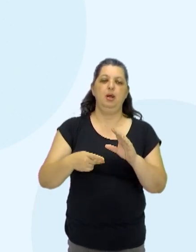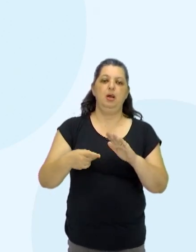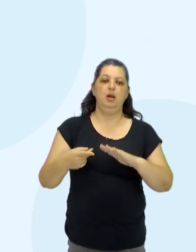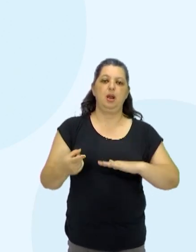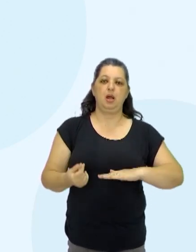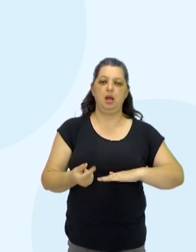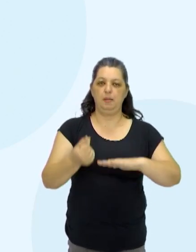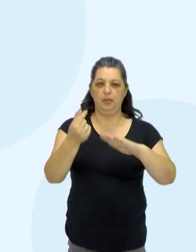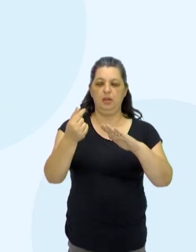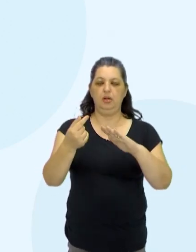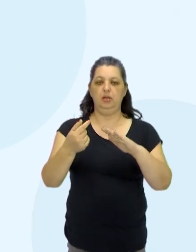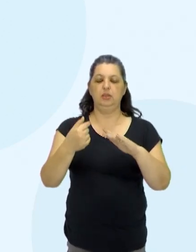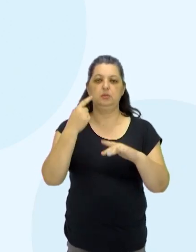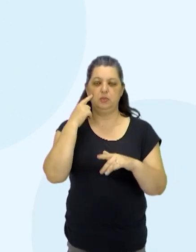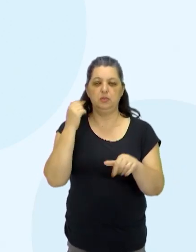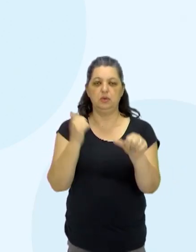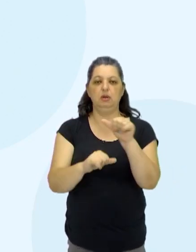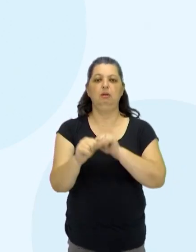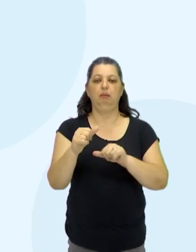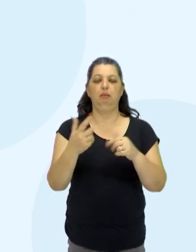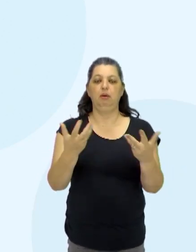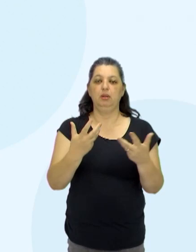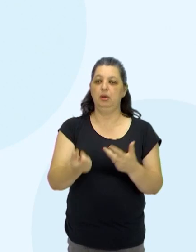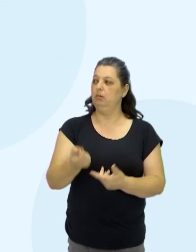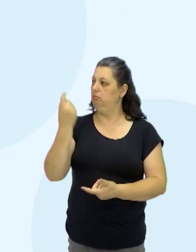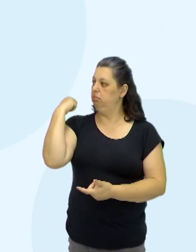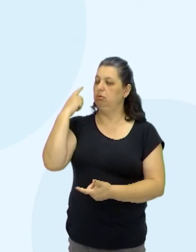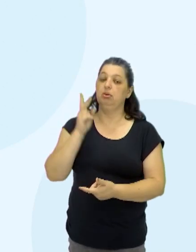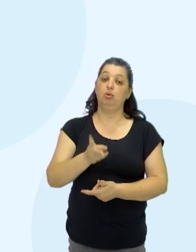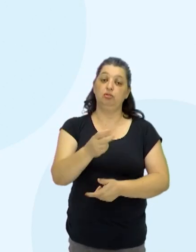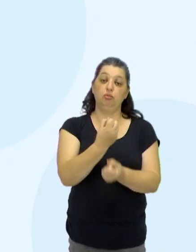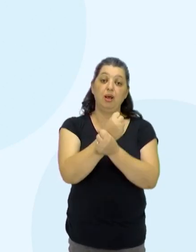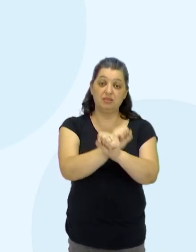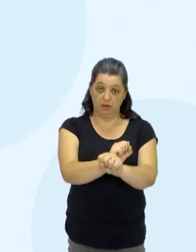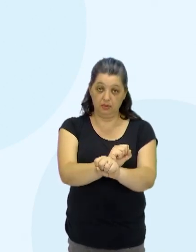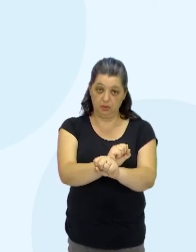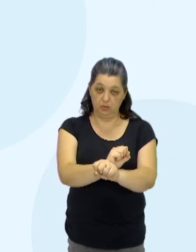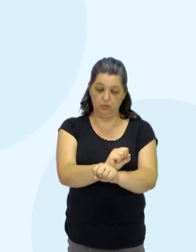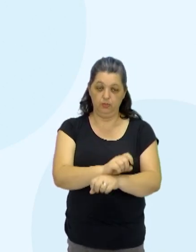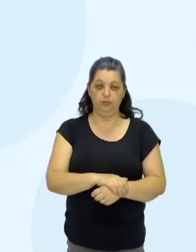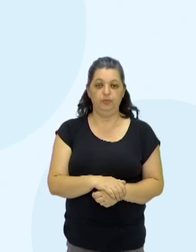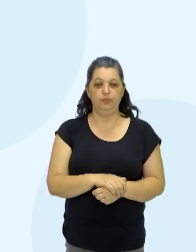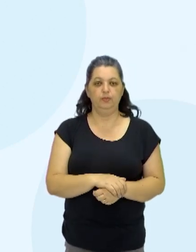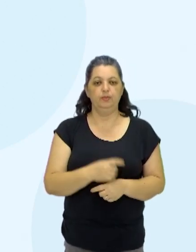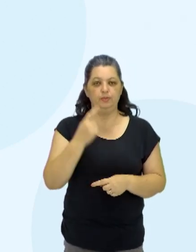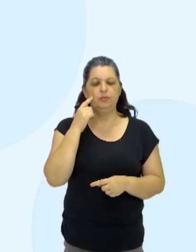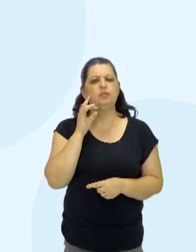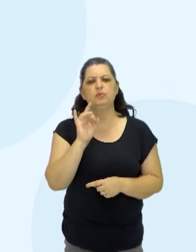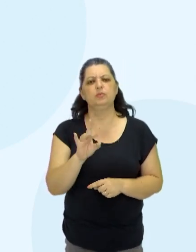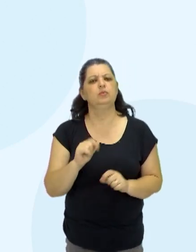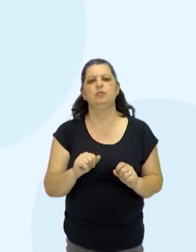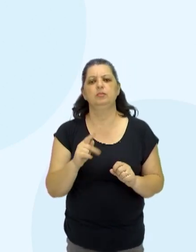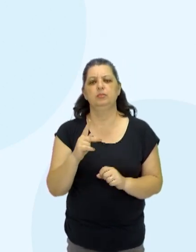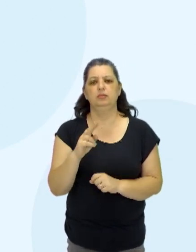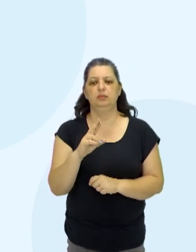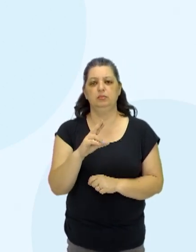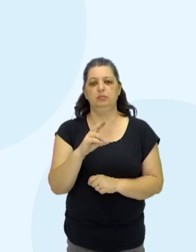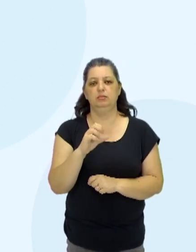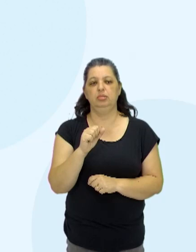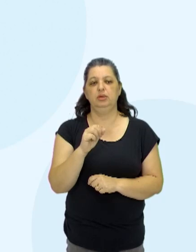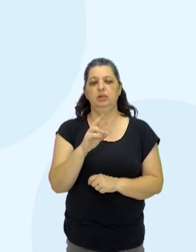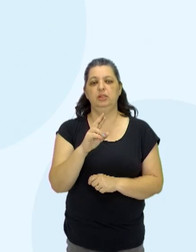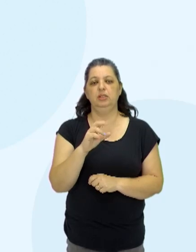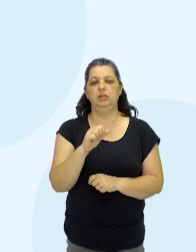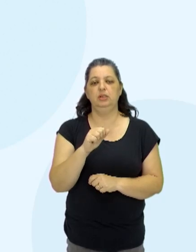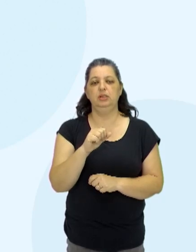a nossa elite era reacionária. Ela queria, porque queria manter a escravidão. Parasitária. Essa é mais sua praia. O que é um parasita? Não,